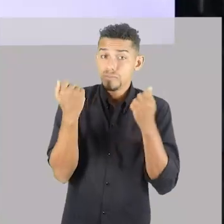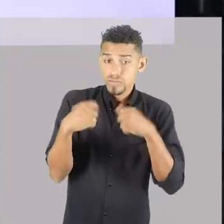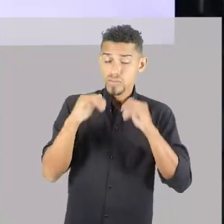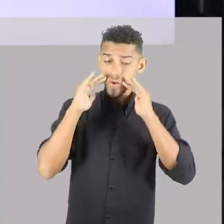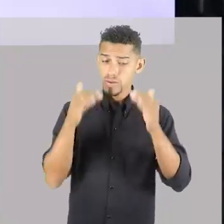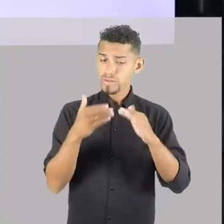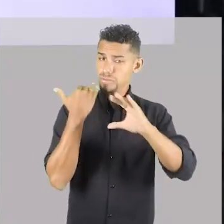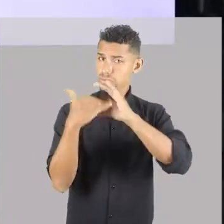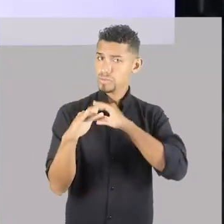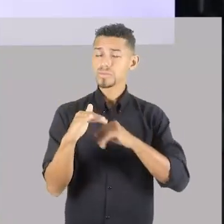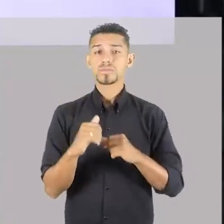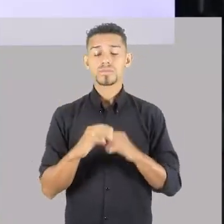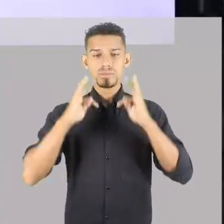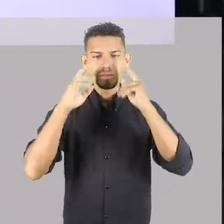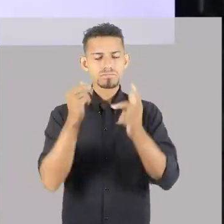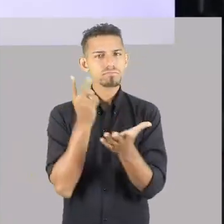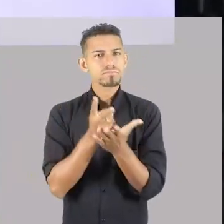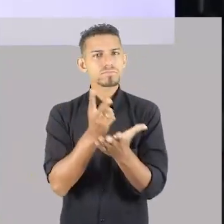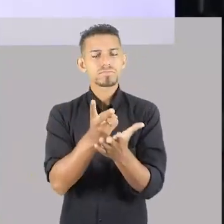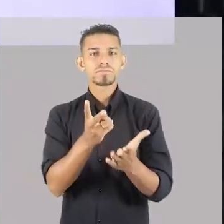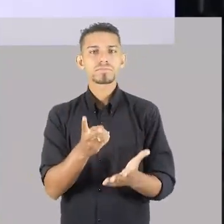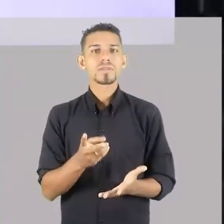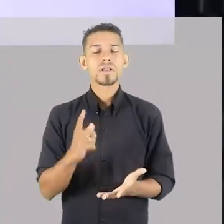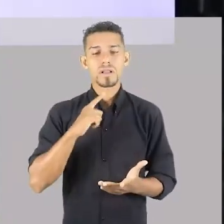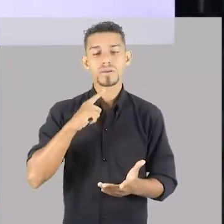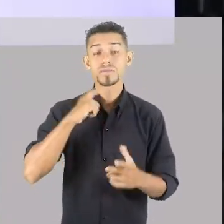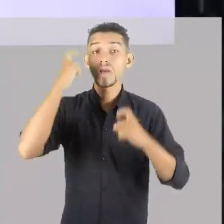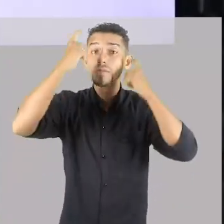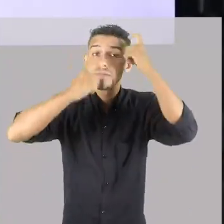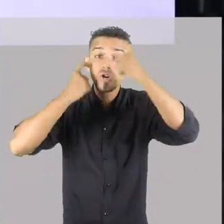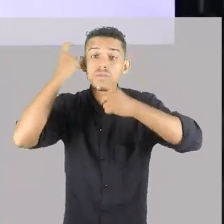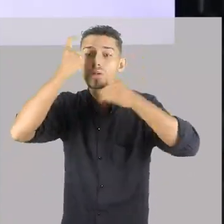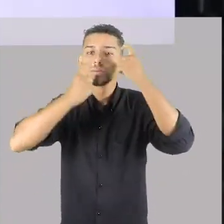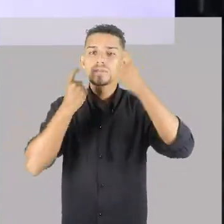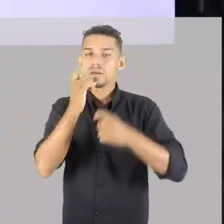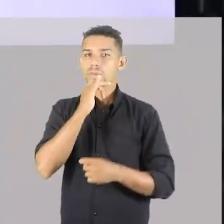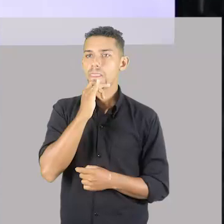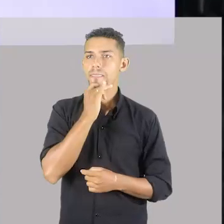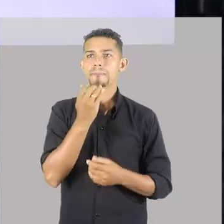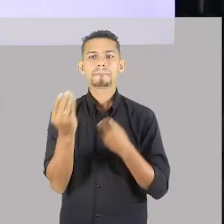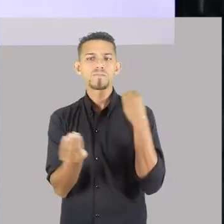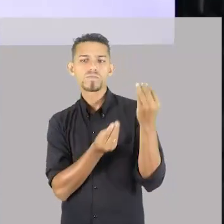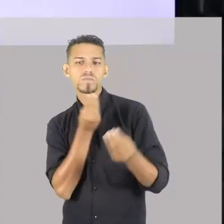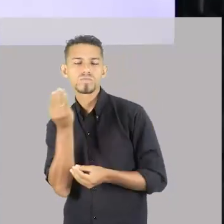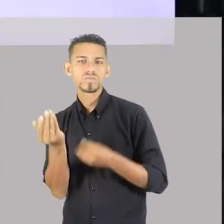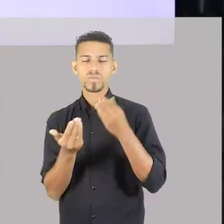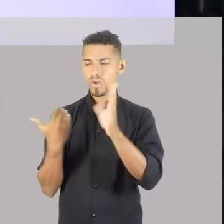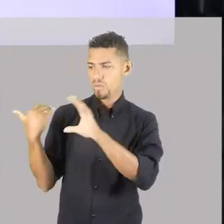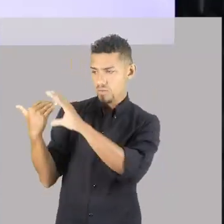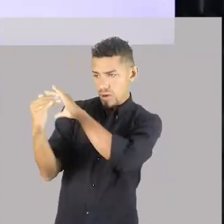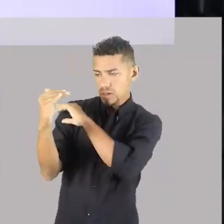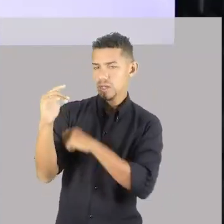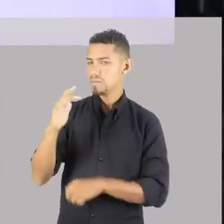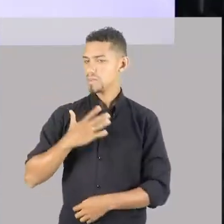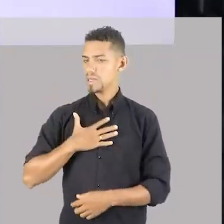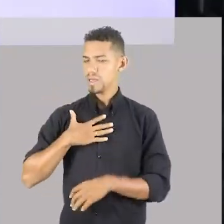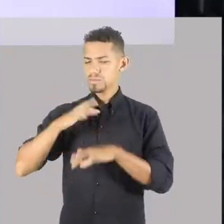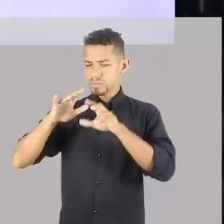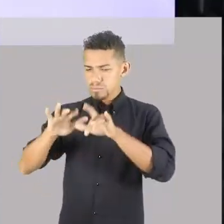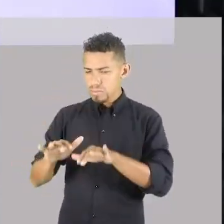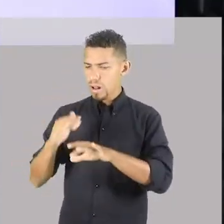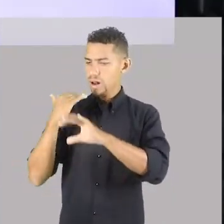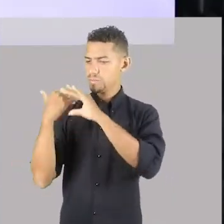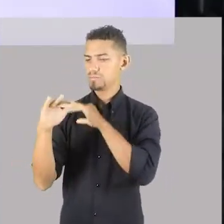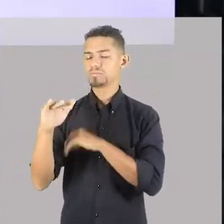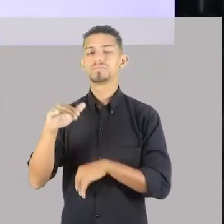mensagem. Então, todas as vezes que eu tenho uma preocupação em como mandar a minha mensagem, como escrever